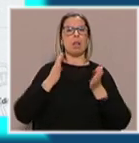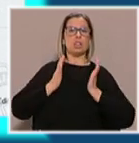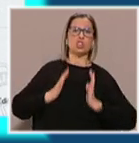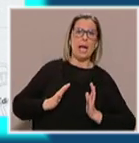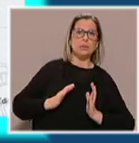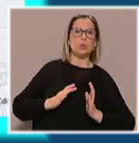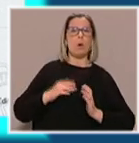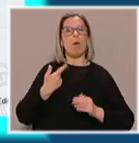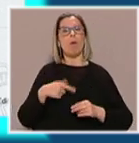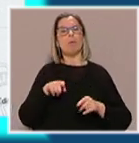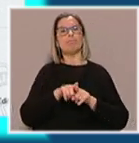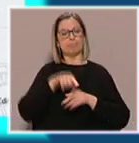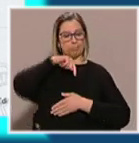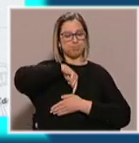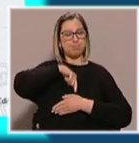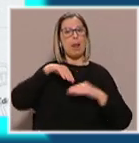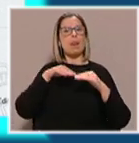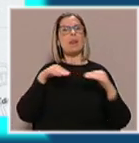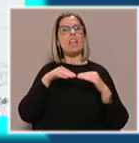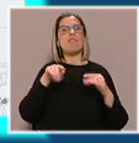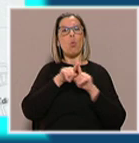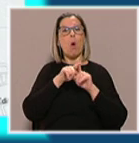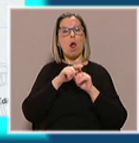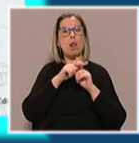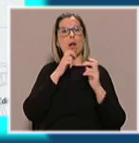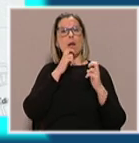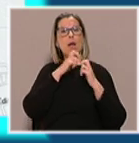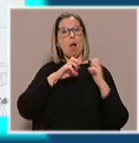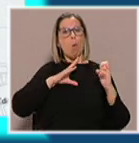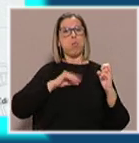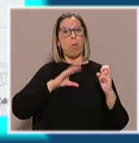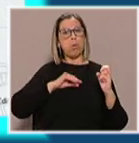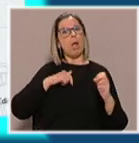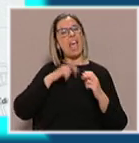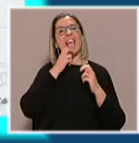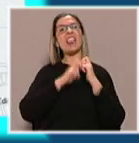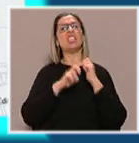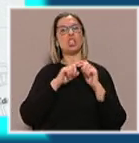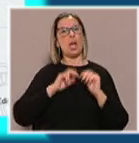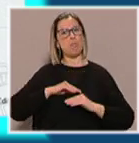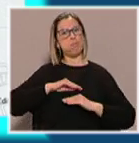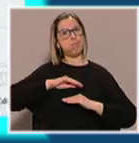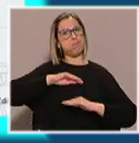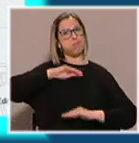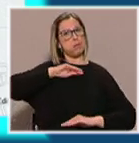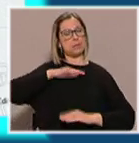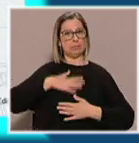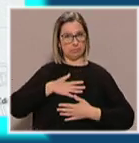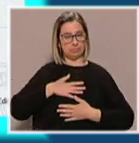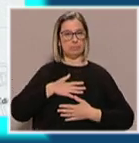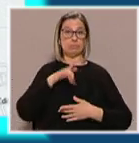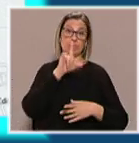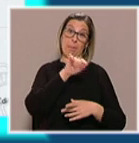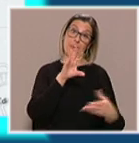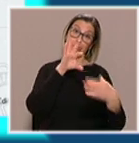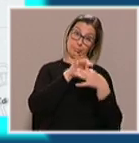e de reposição dos nossos níveis de energia. Daí que falemos também da digestão. Por sinal, o